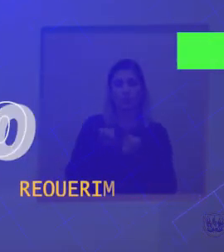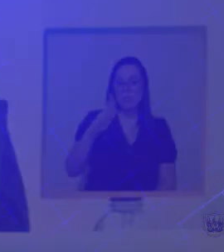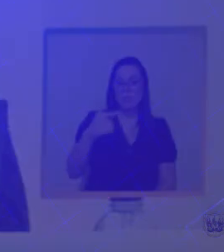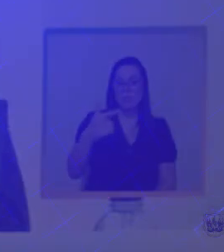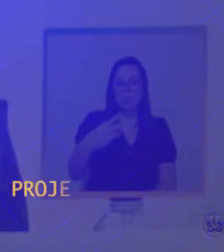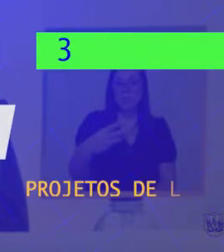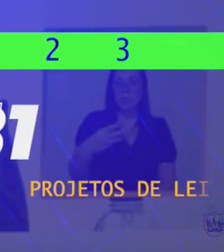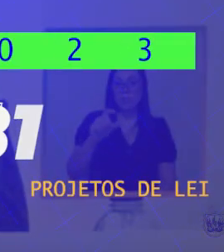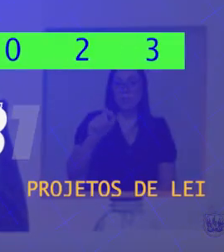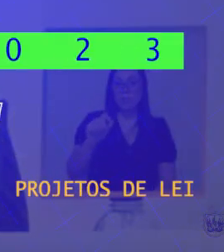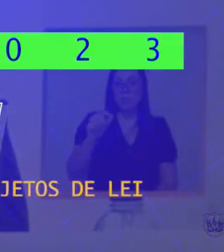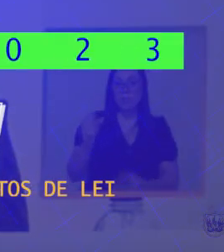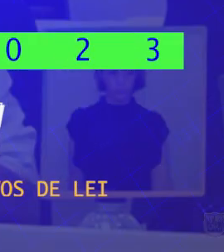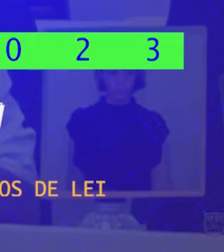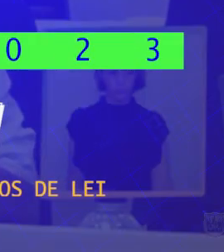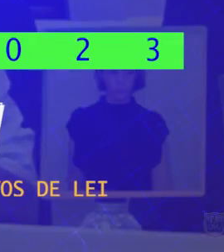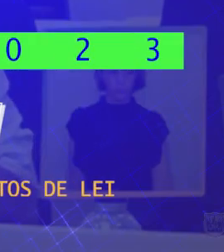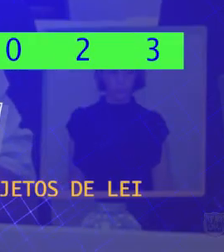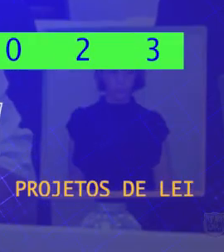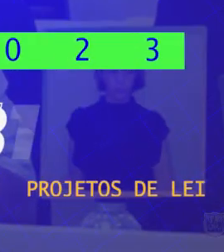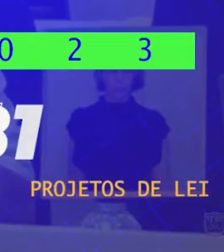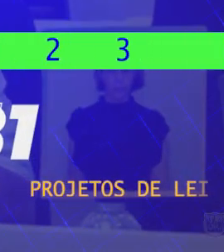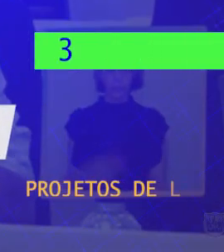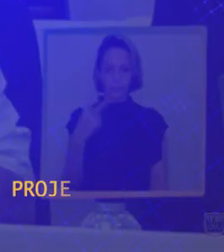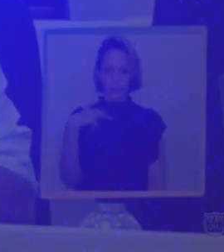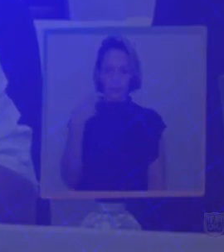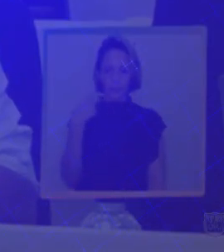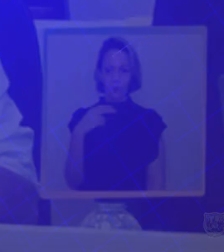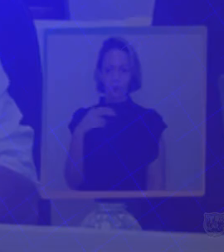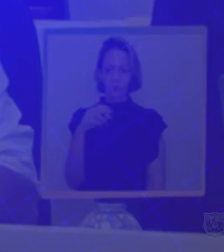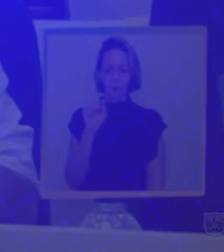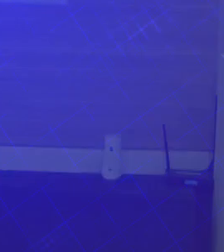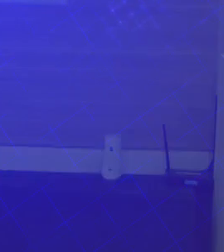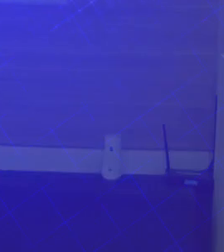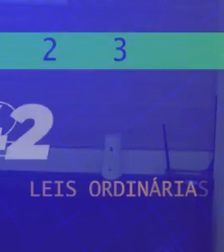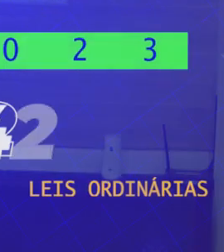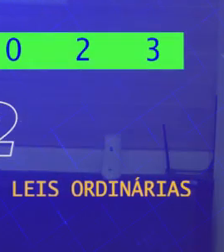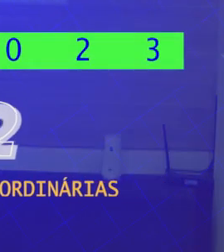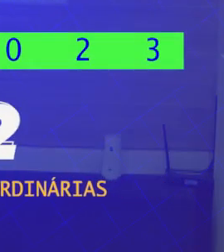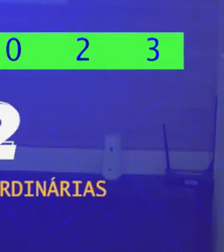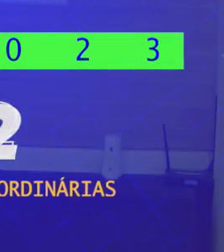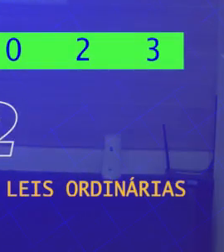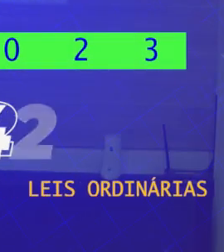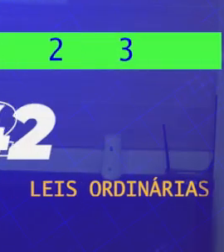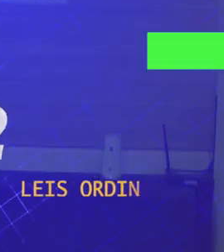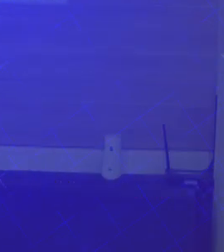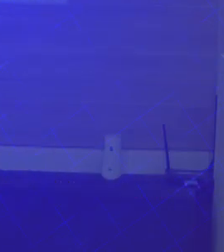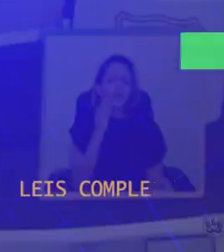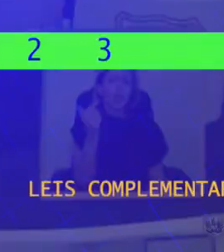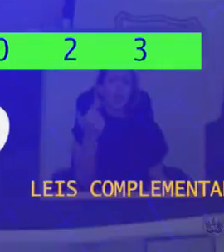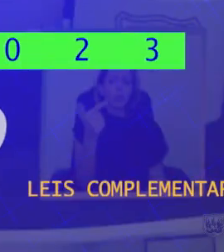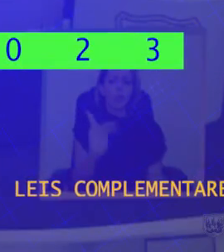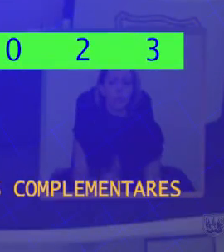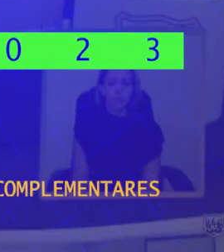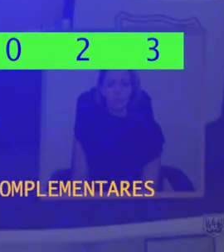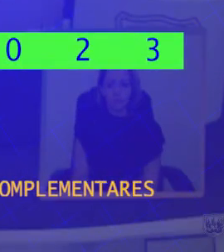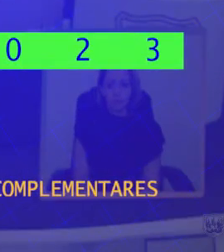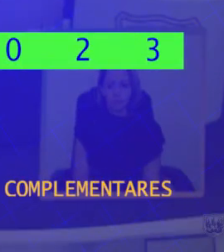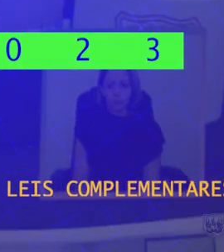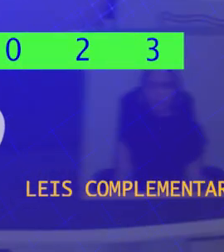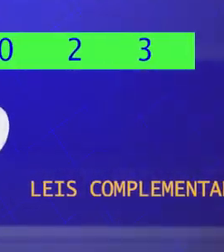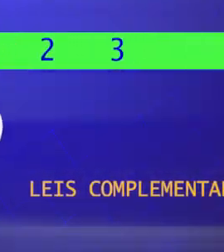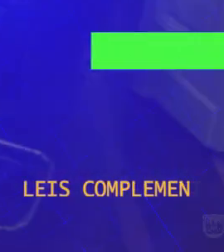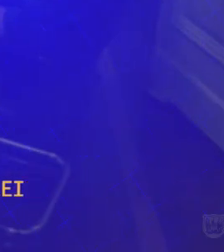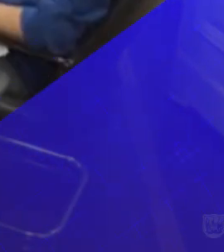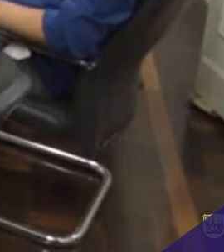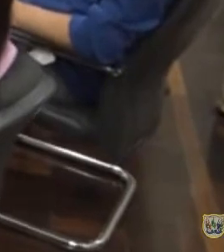requerimentos, projetos de lei, decretos legislativos, entre outros. Entre as leis ordinárias e leis complementares